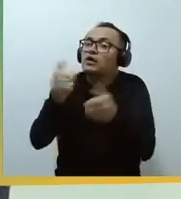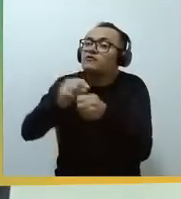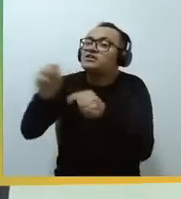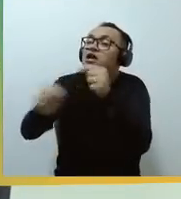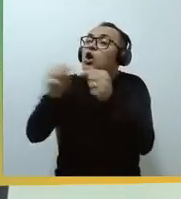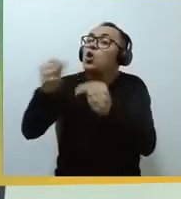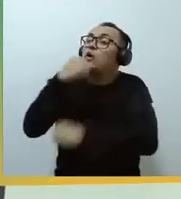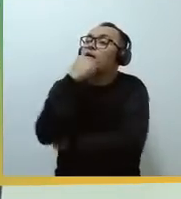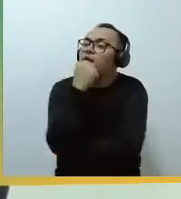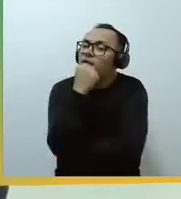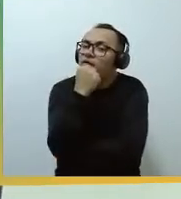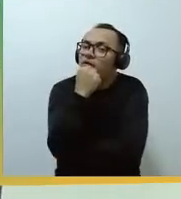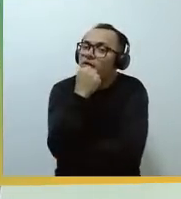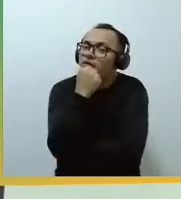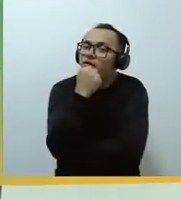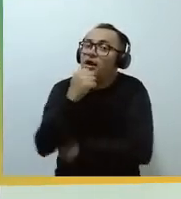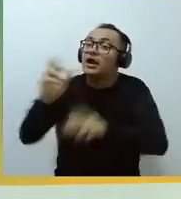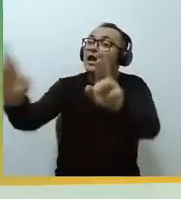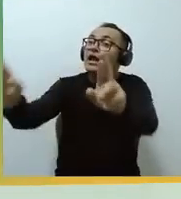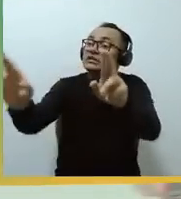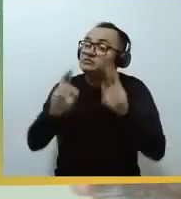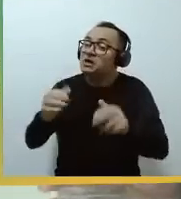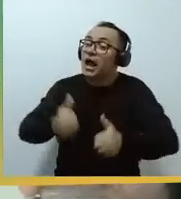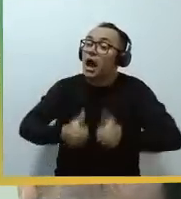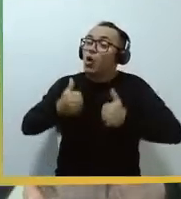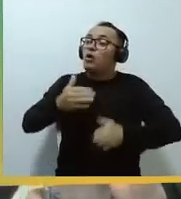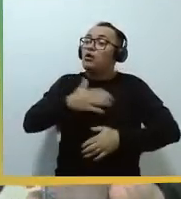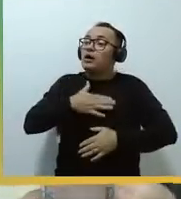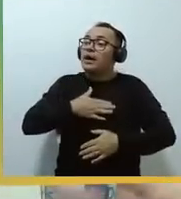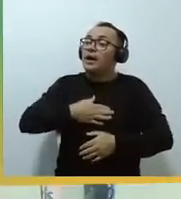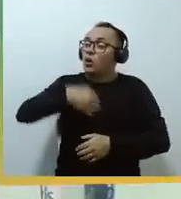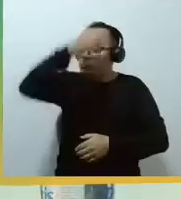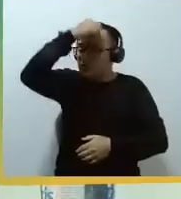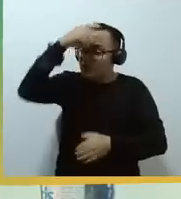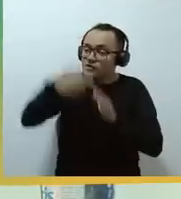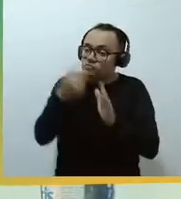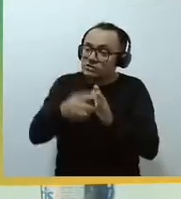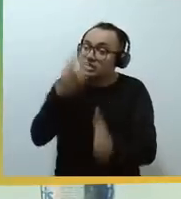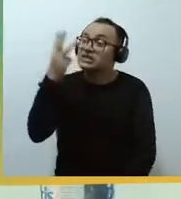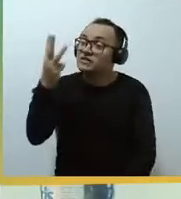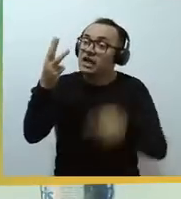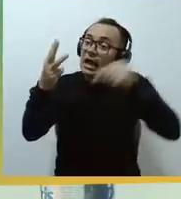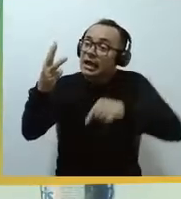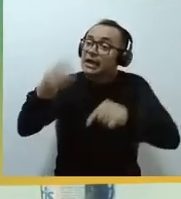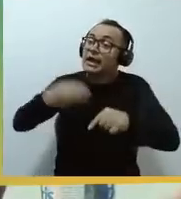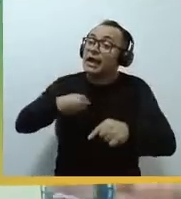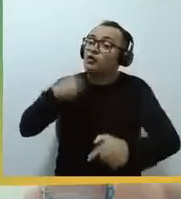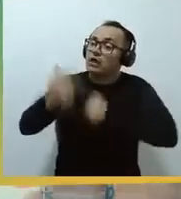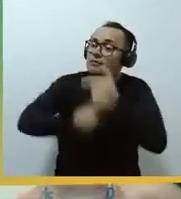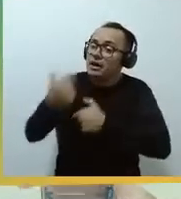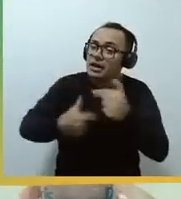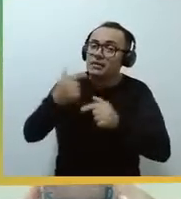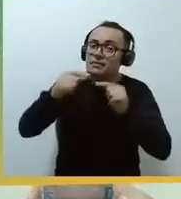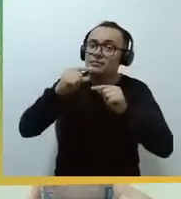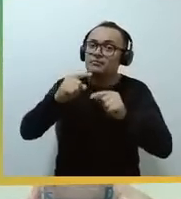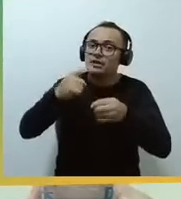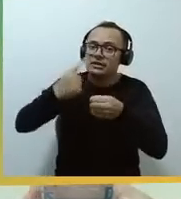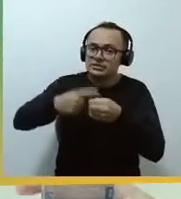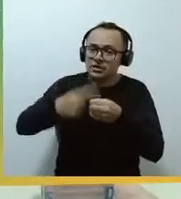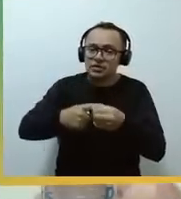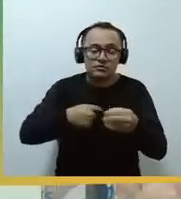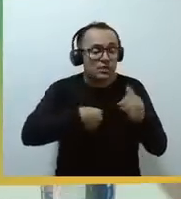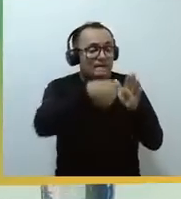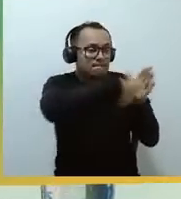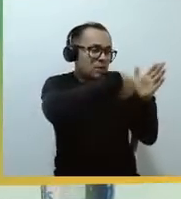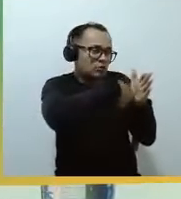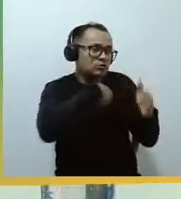perguntas. Respeite a honra de quem foi 3 vezes prefeito, de quem deu a vida por esta cidade. Me respeite. O senhor não faz perguntas aqui, o senhor responde. O